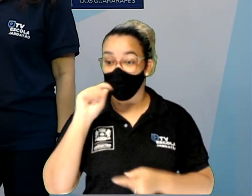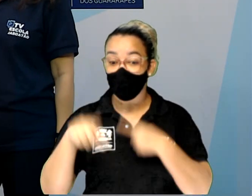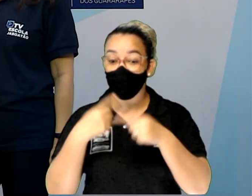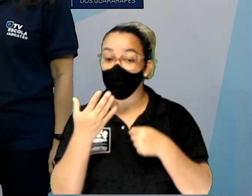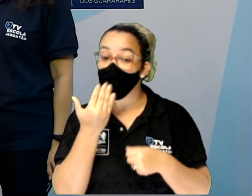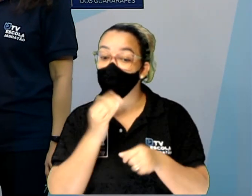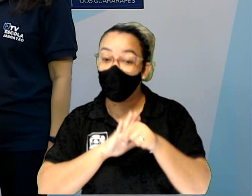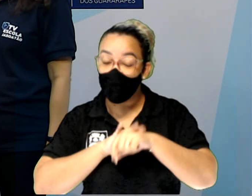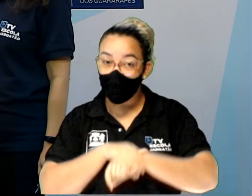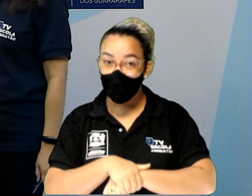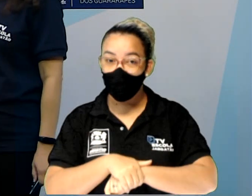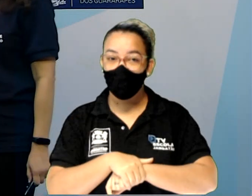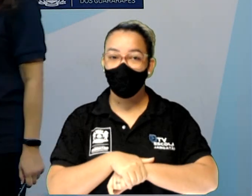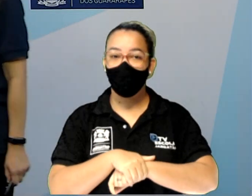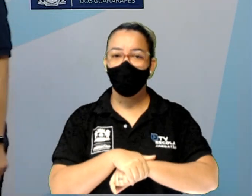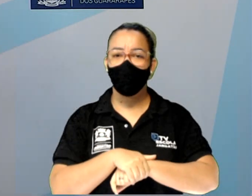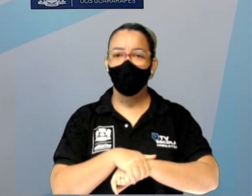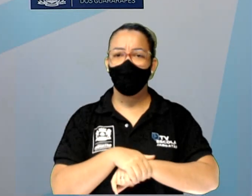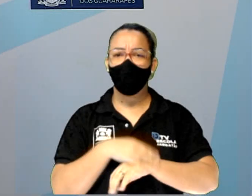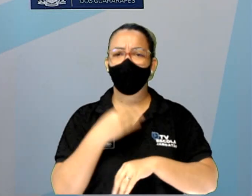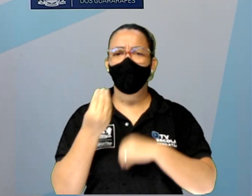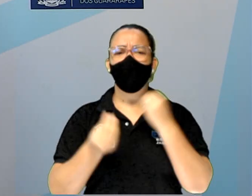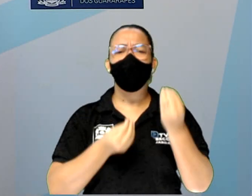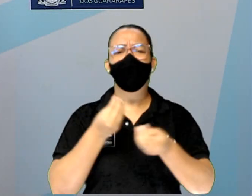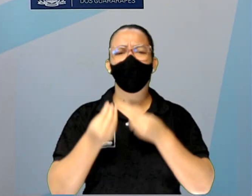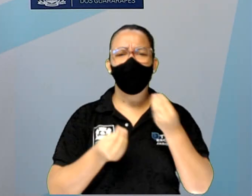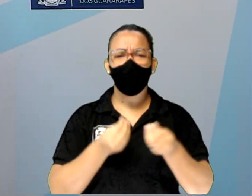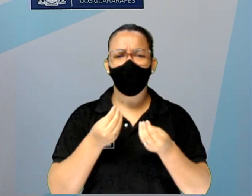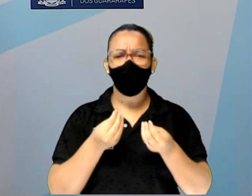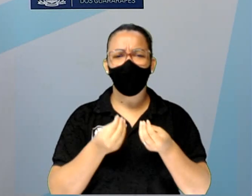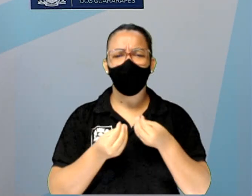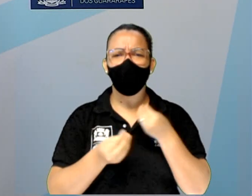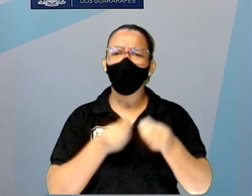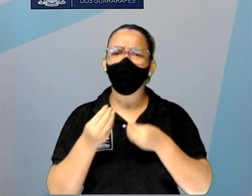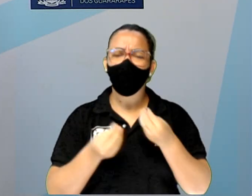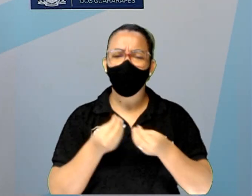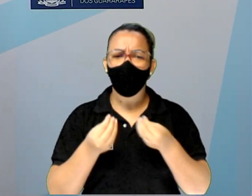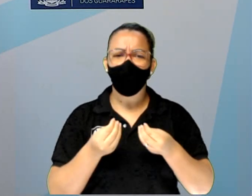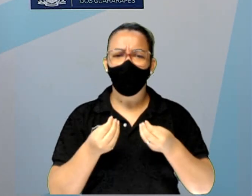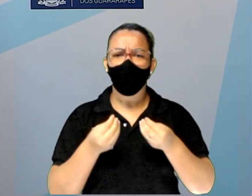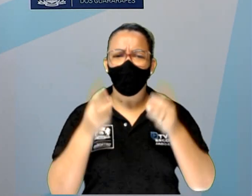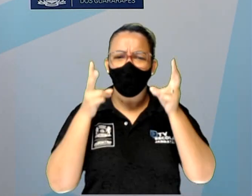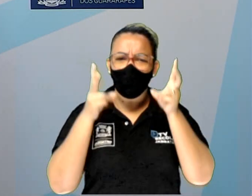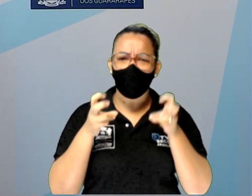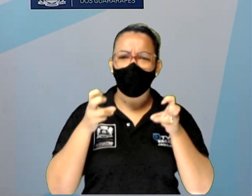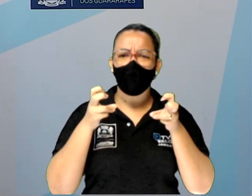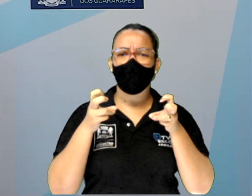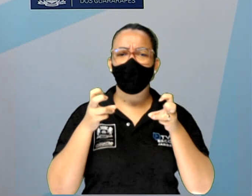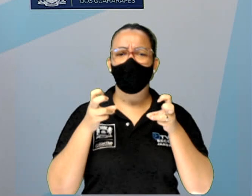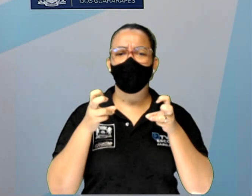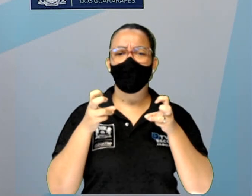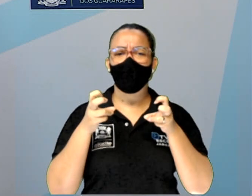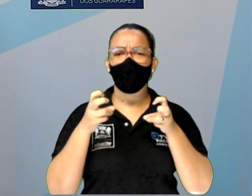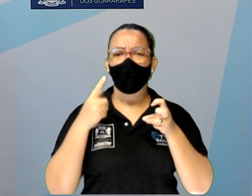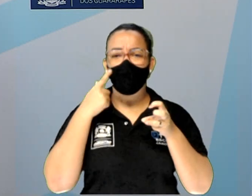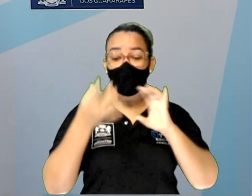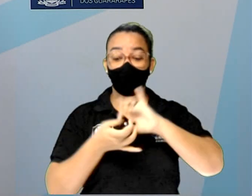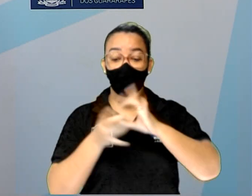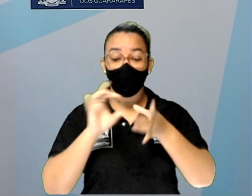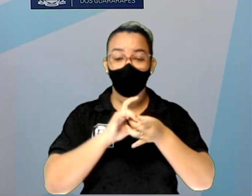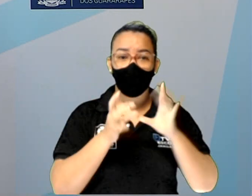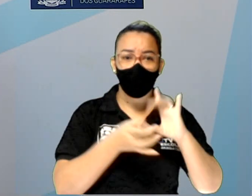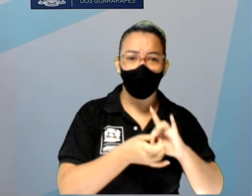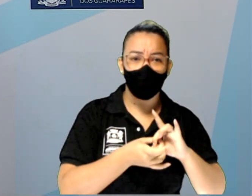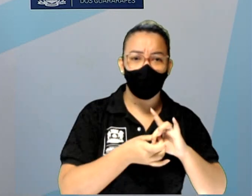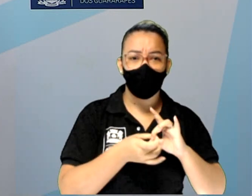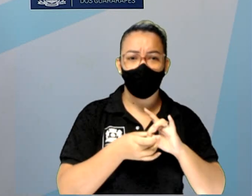do jantar? Como é que a gente sabe que esse you aqui é plural? A gente sabe de acordo com o contexto.